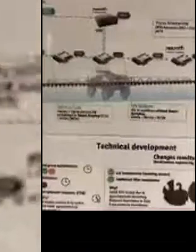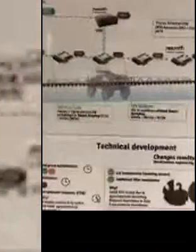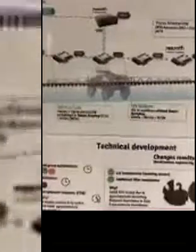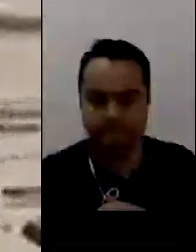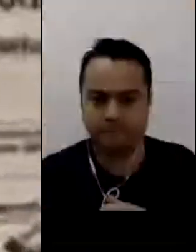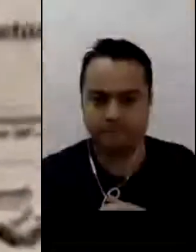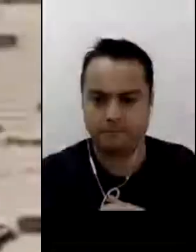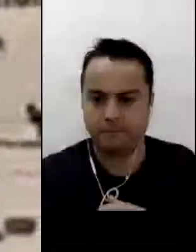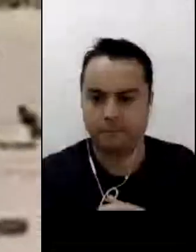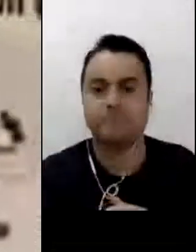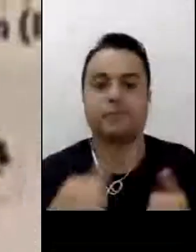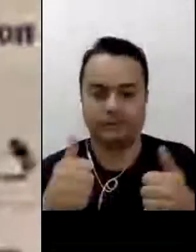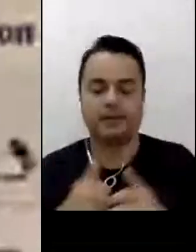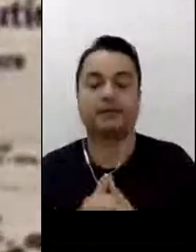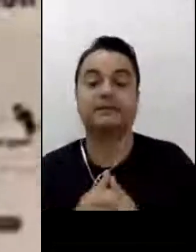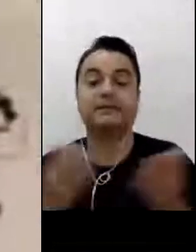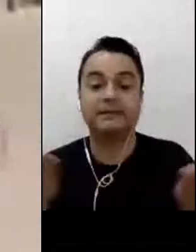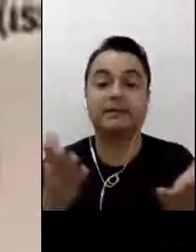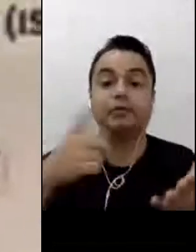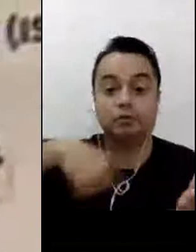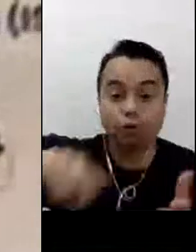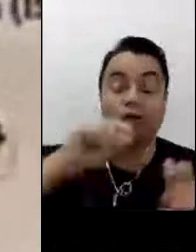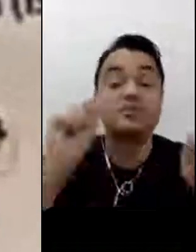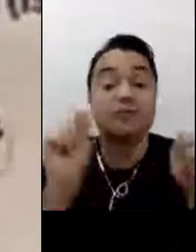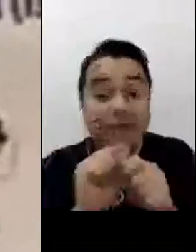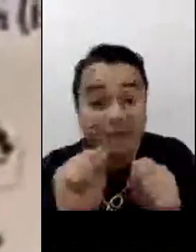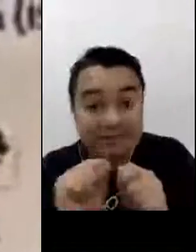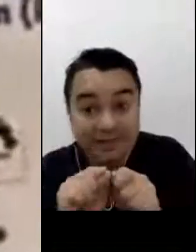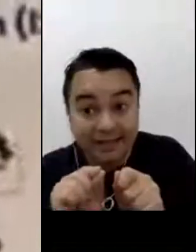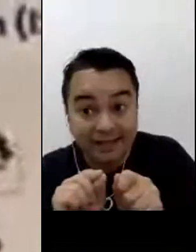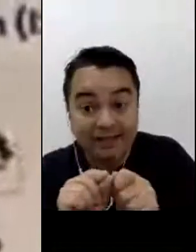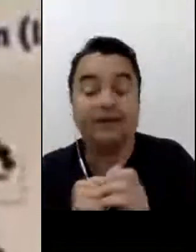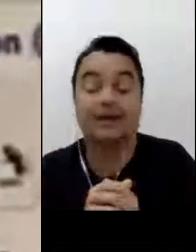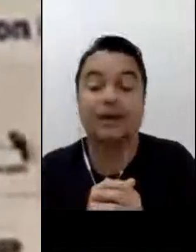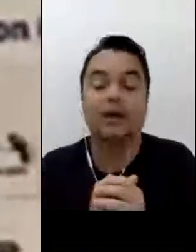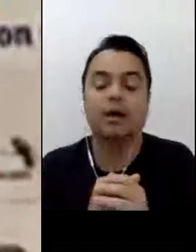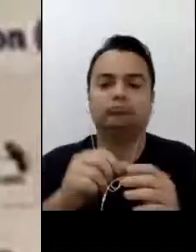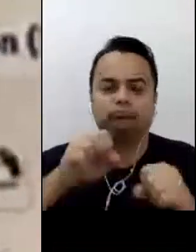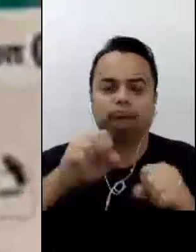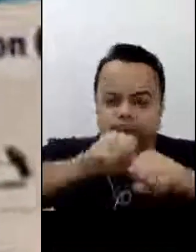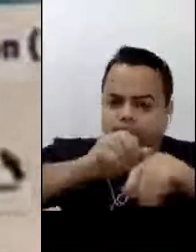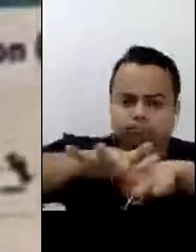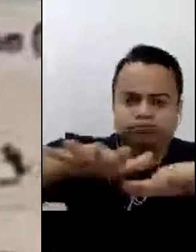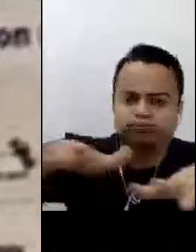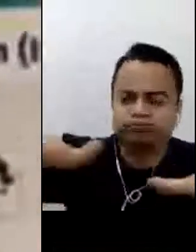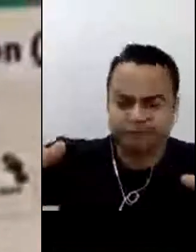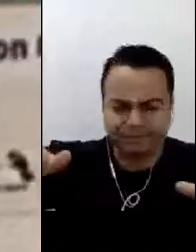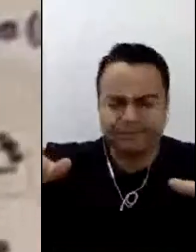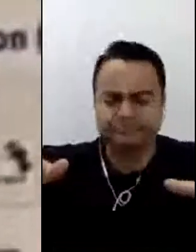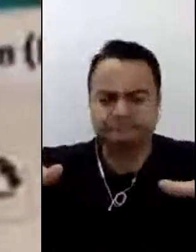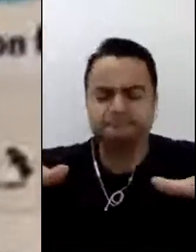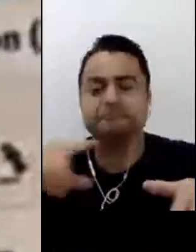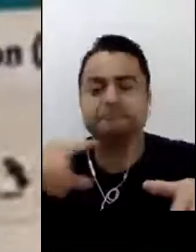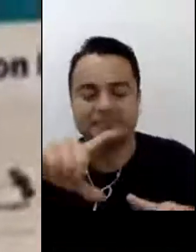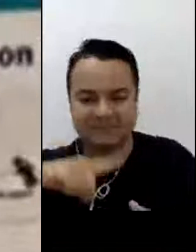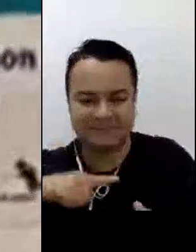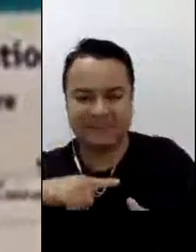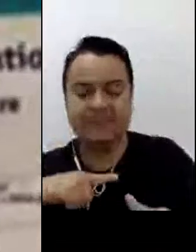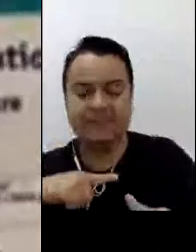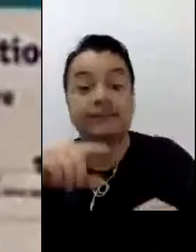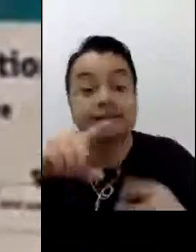ligado a ECU, ligados a gente fazer a pulverização dos venenos